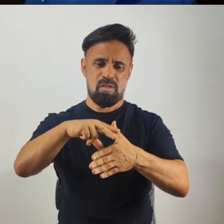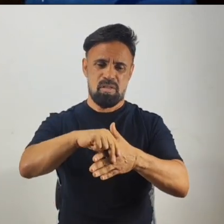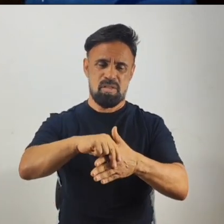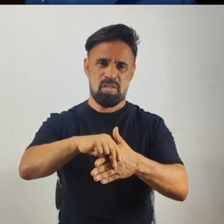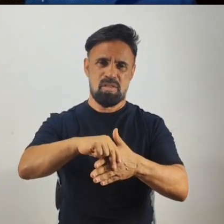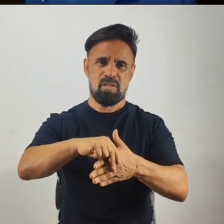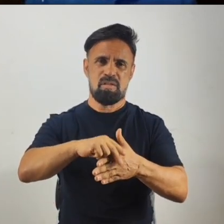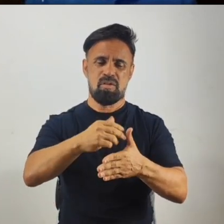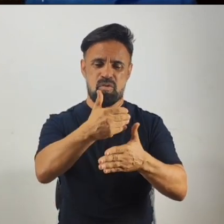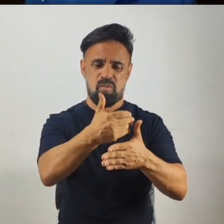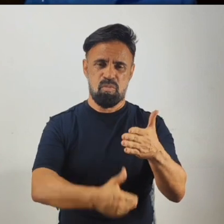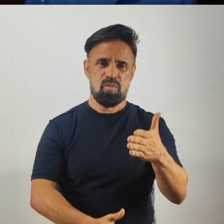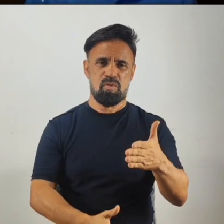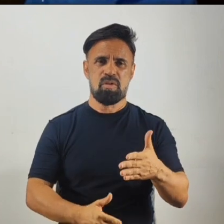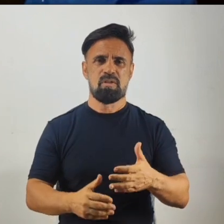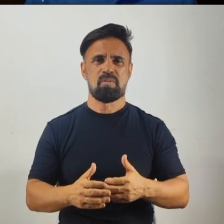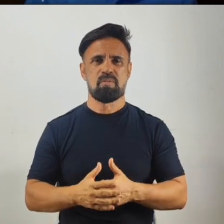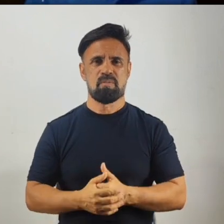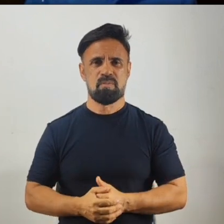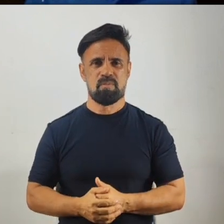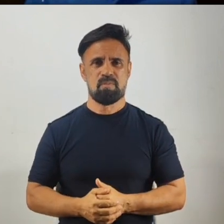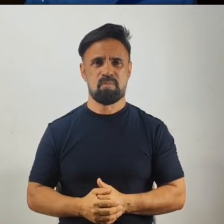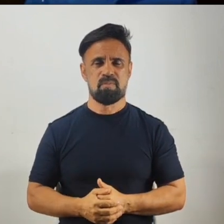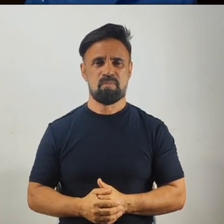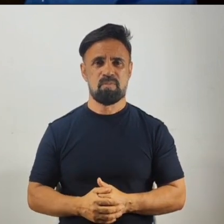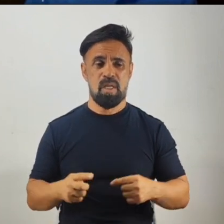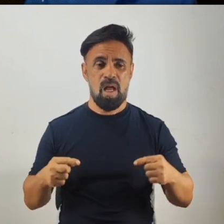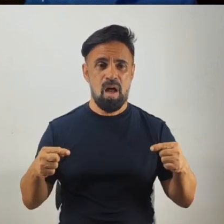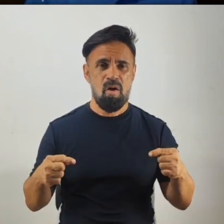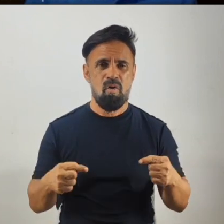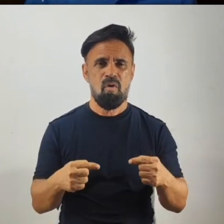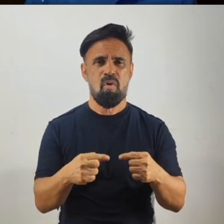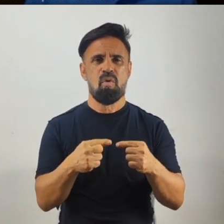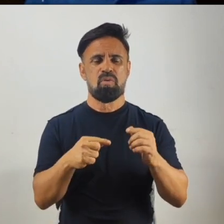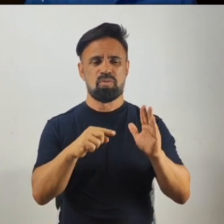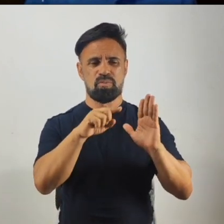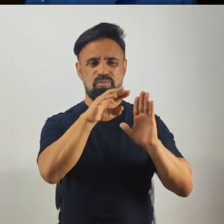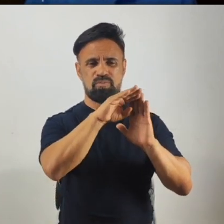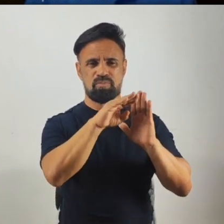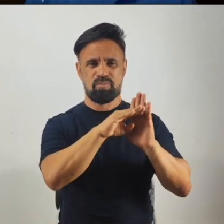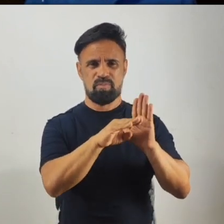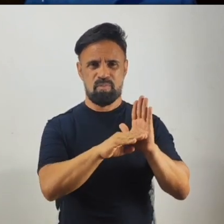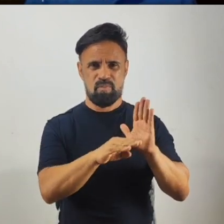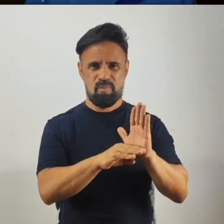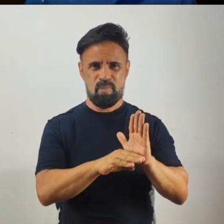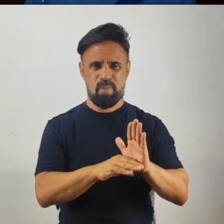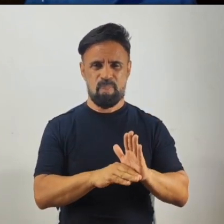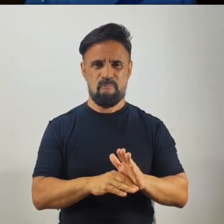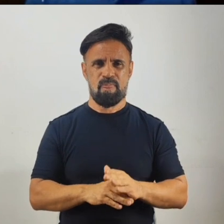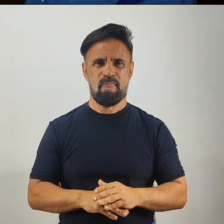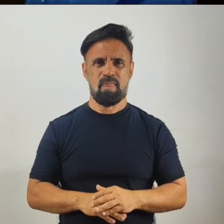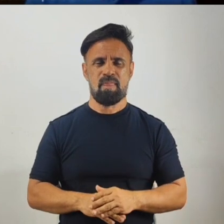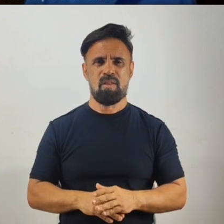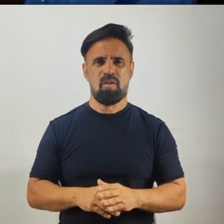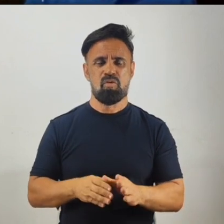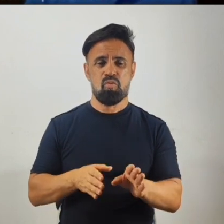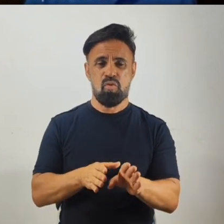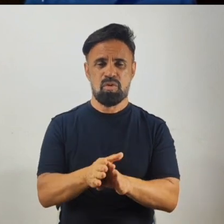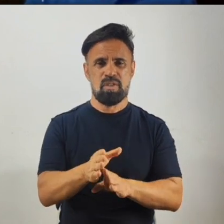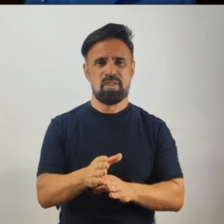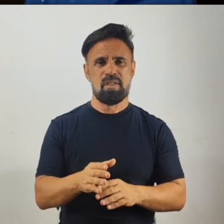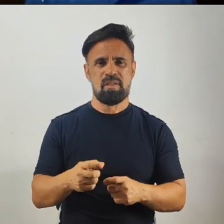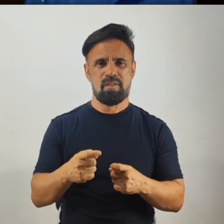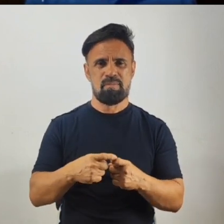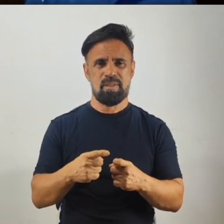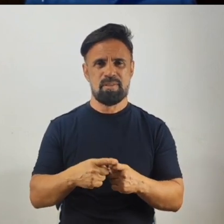permanecendo cópia no prontuário de origem, de acordo com as determinações do